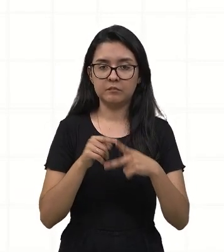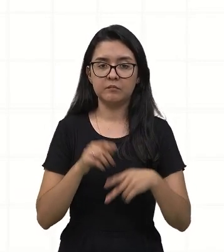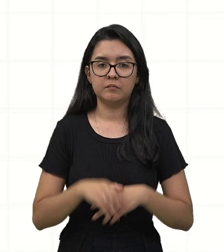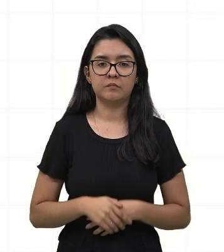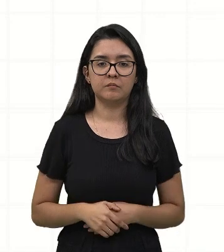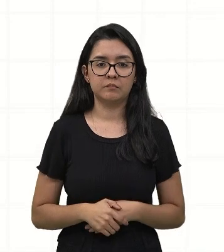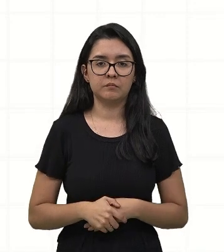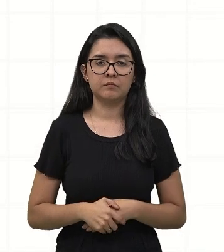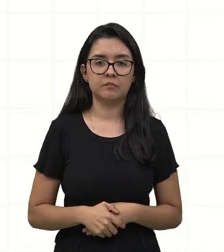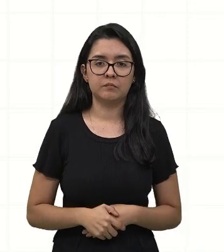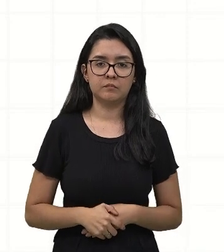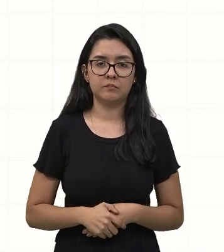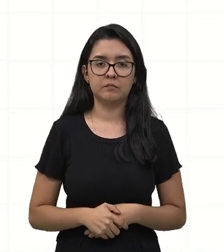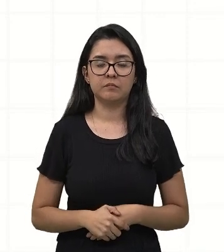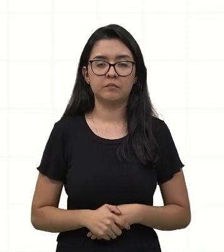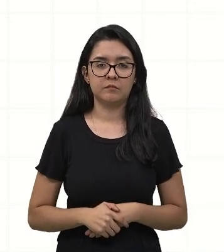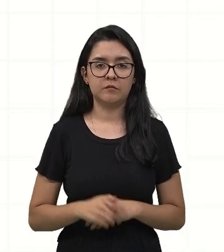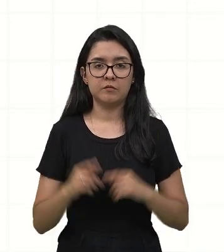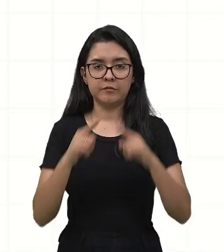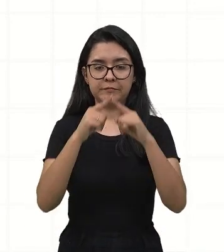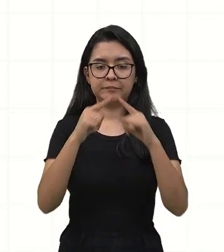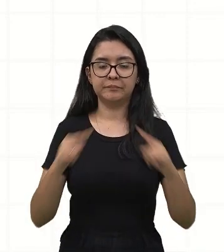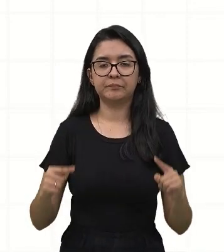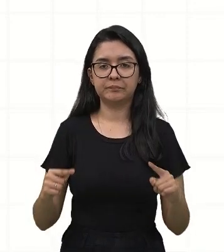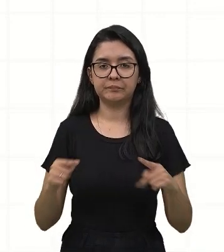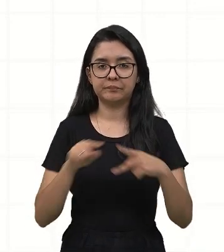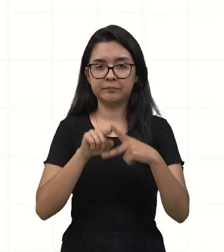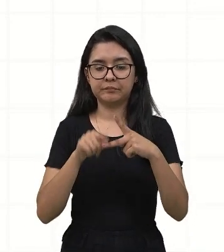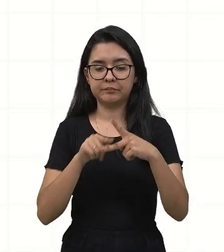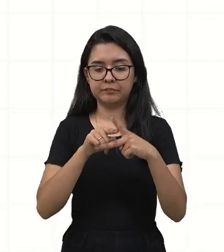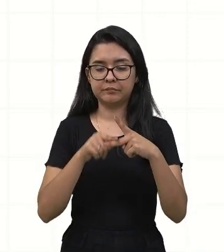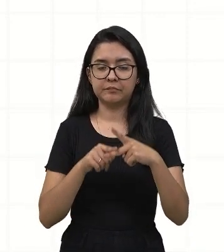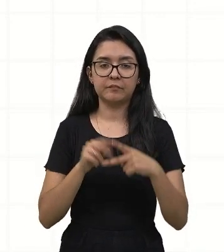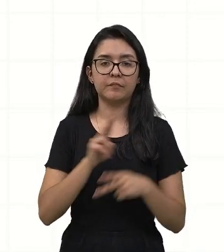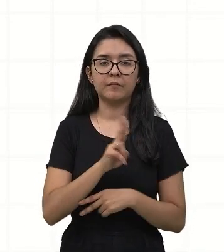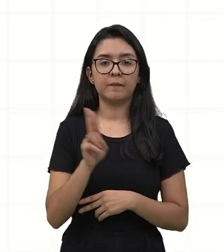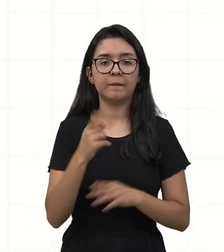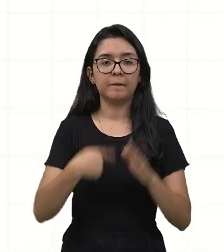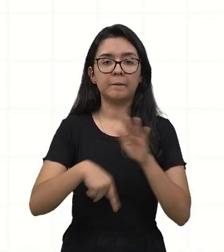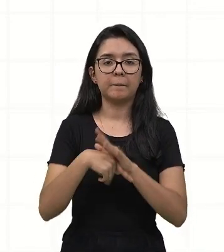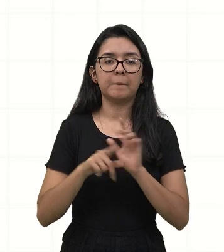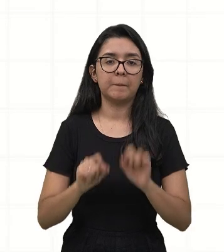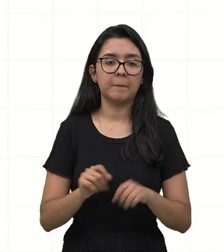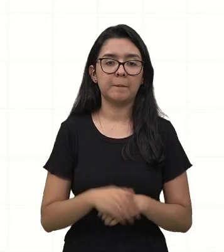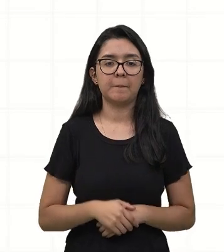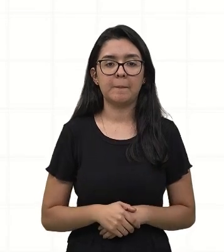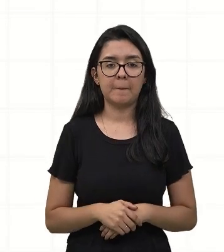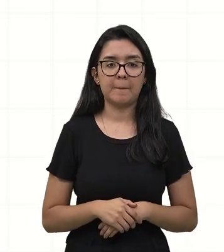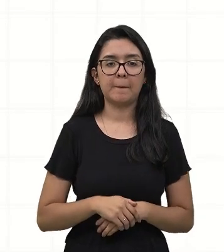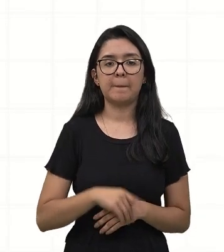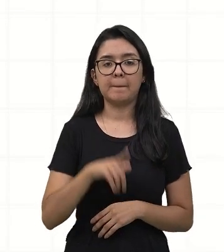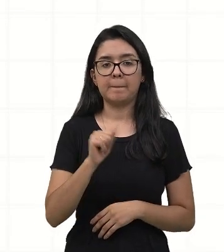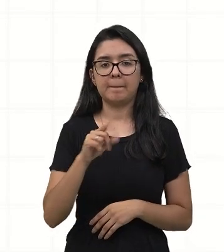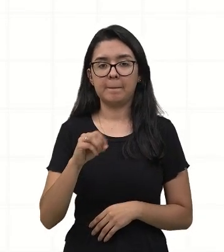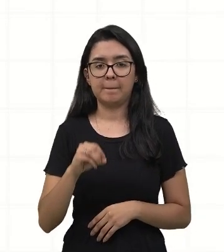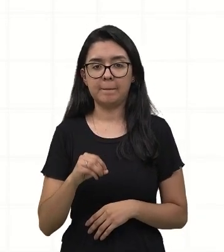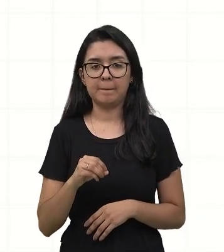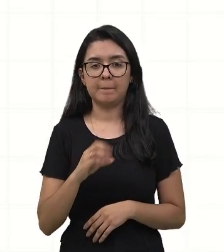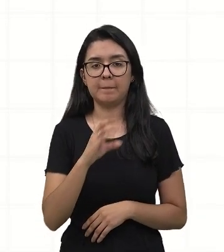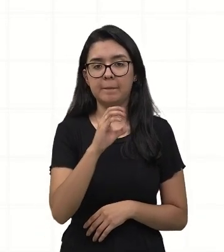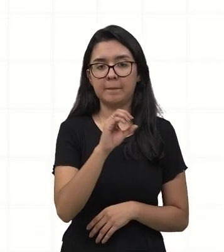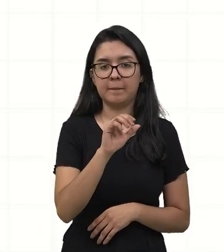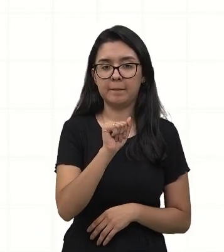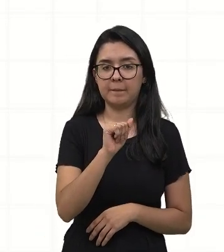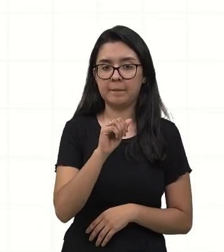aqui entre as duas semirretas, tá legal? E para dar nome, nós falamos, ó, um lado, que é uma semirreta, falamos onde é